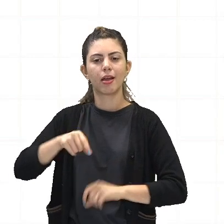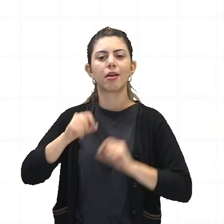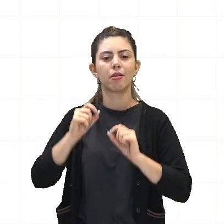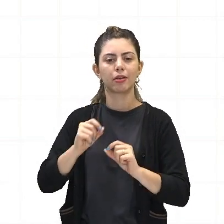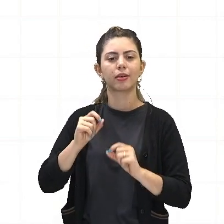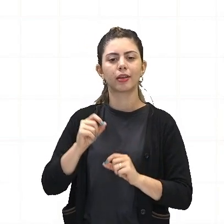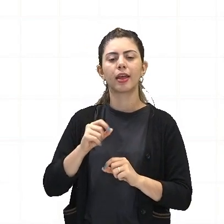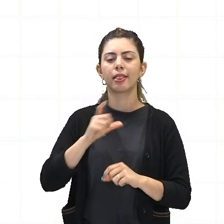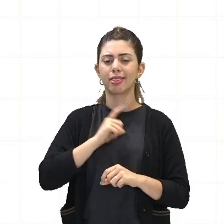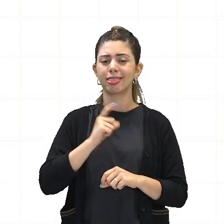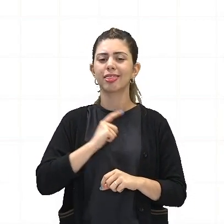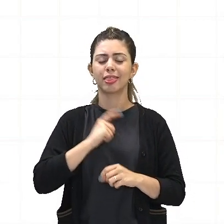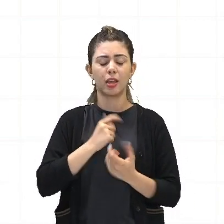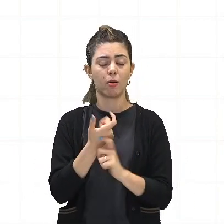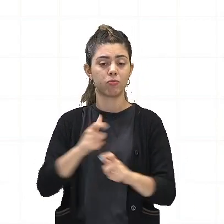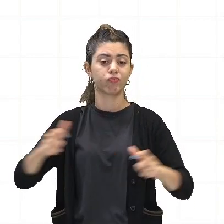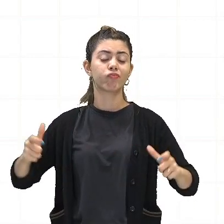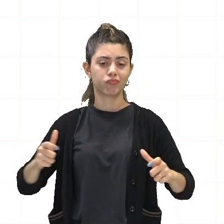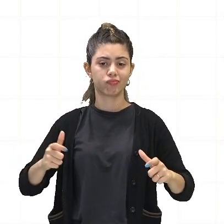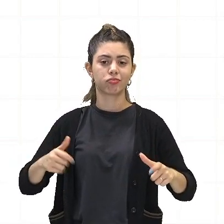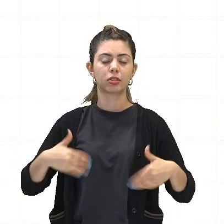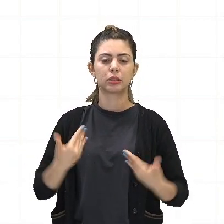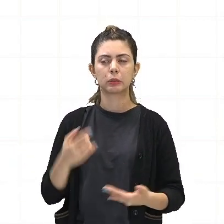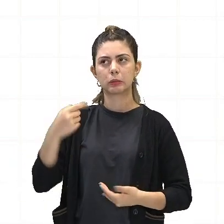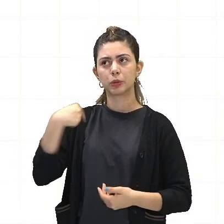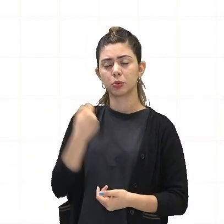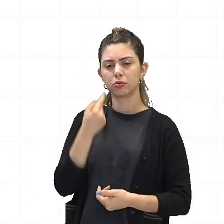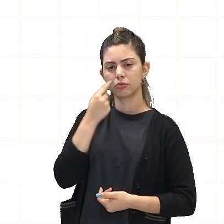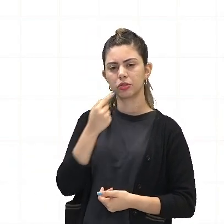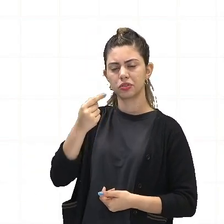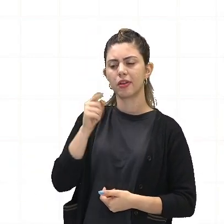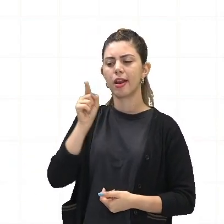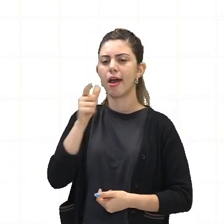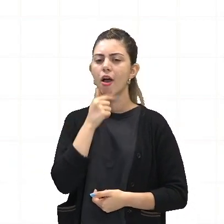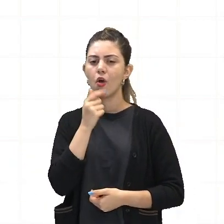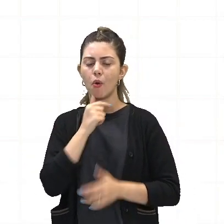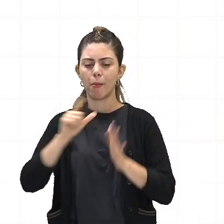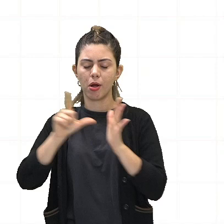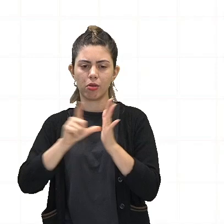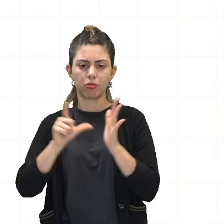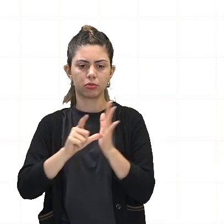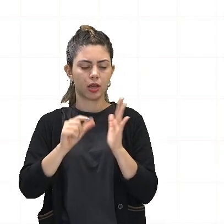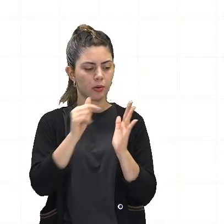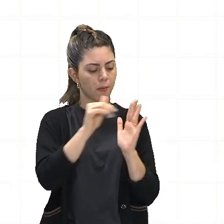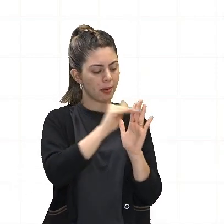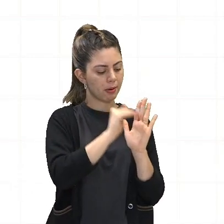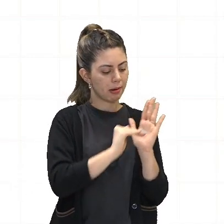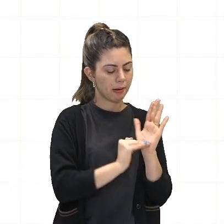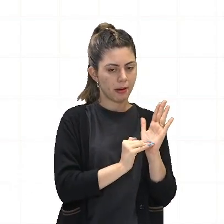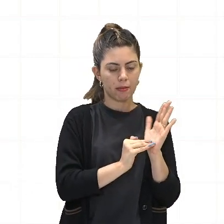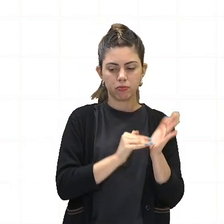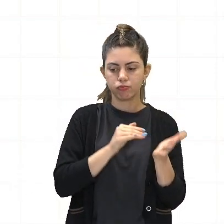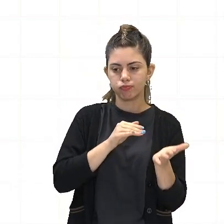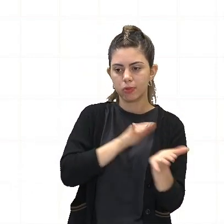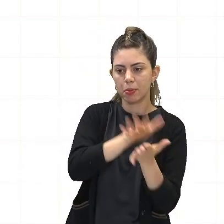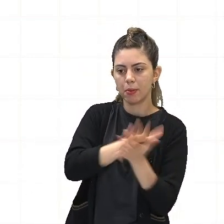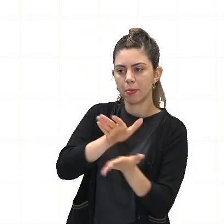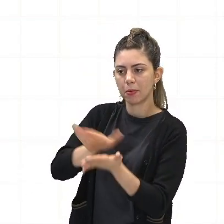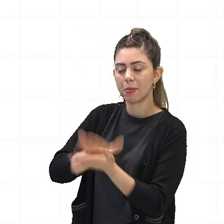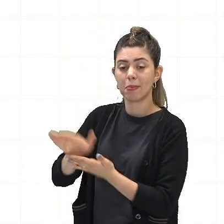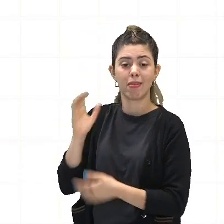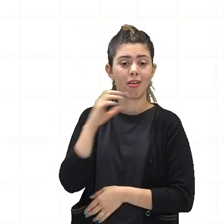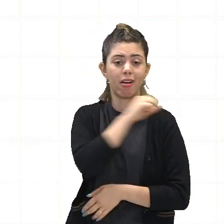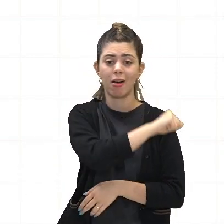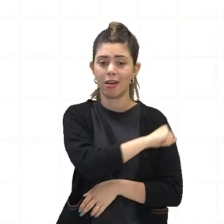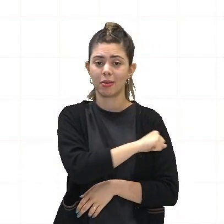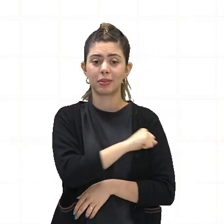intelectual. Ela desempenhou um papel político significativo, adotando estratégias visuais para